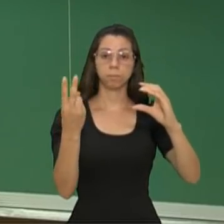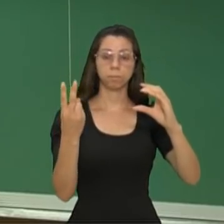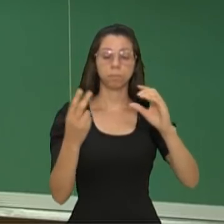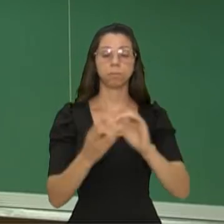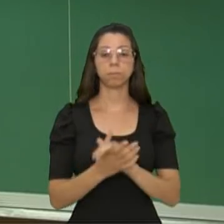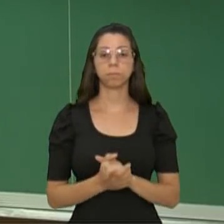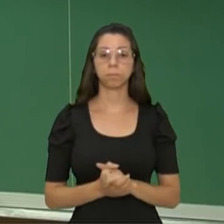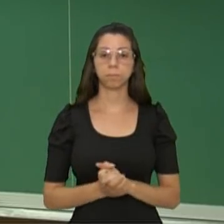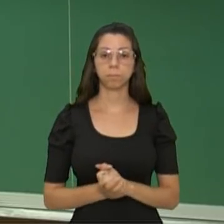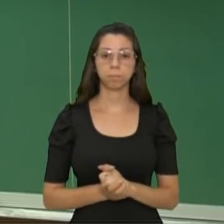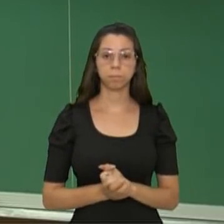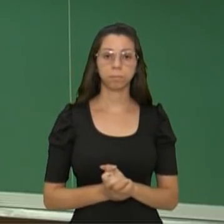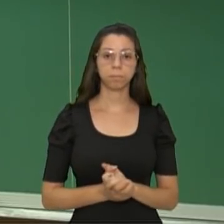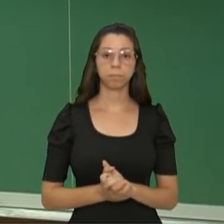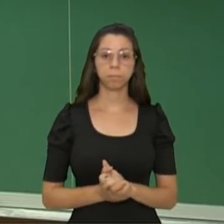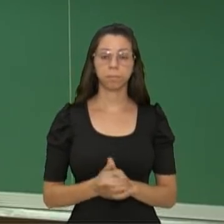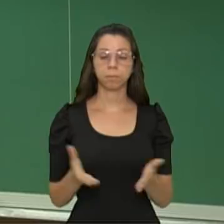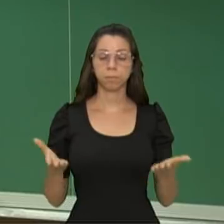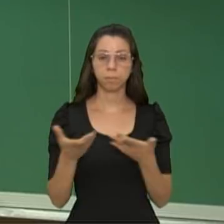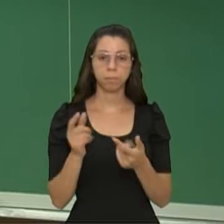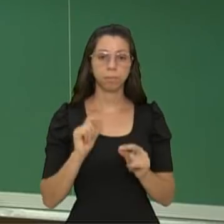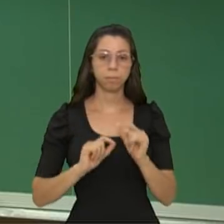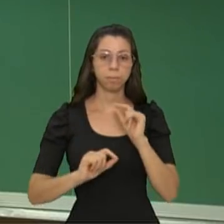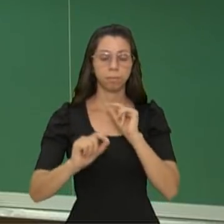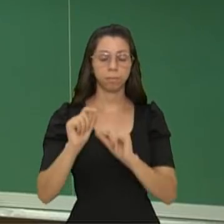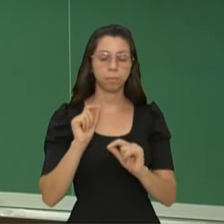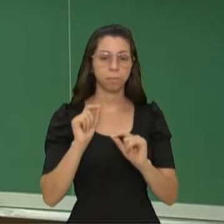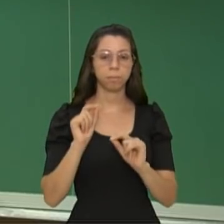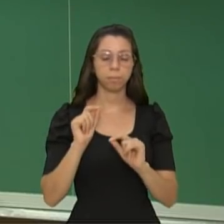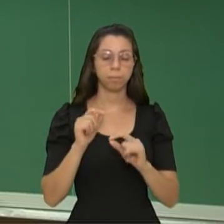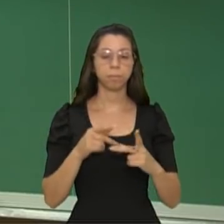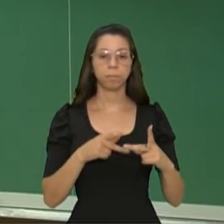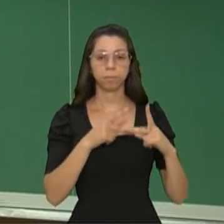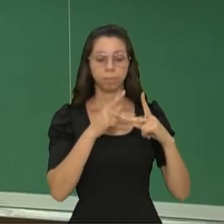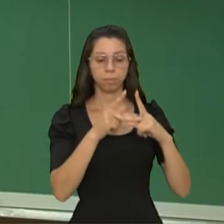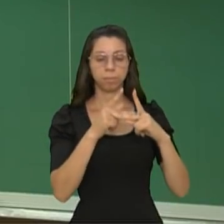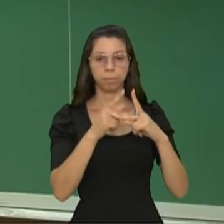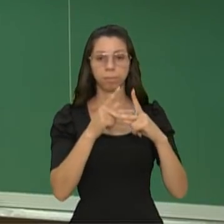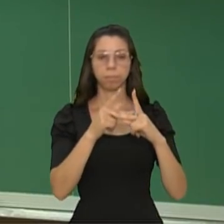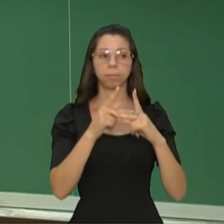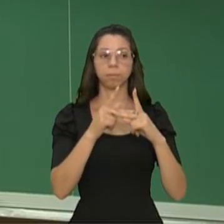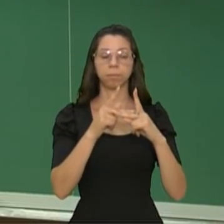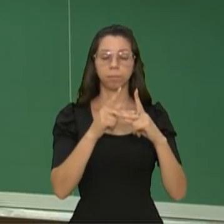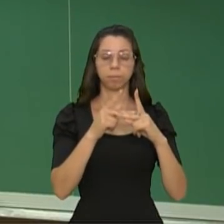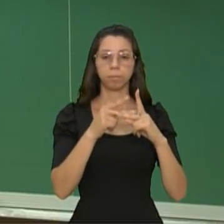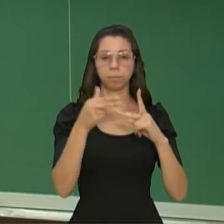Agora, na sequência, calcular o valor de delta. Delta vai ser igual a